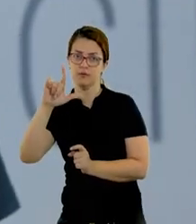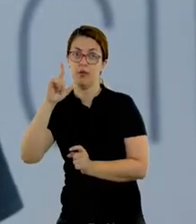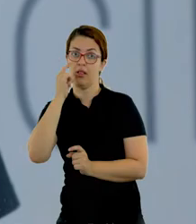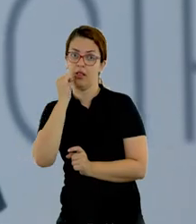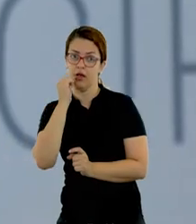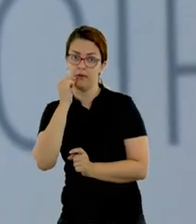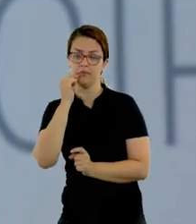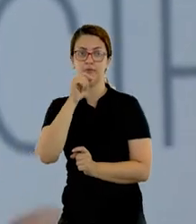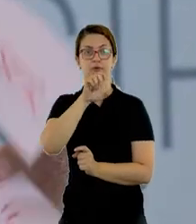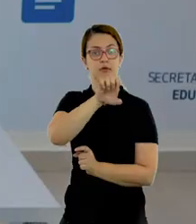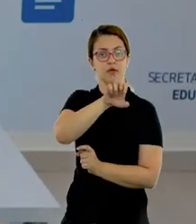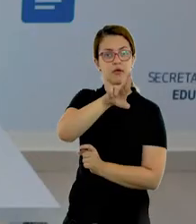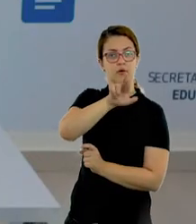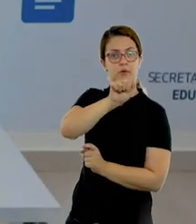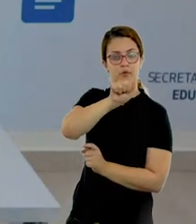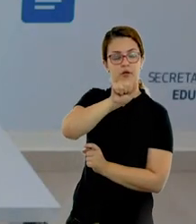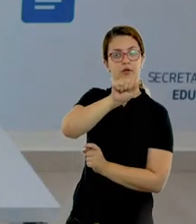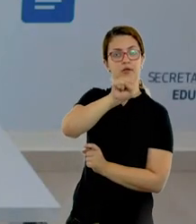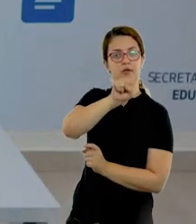eraser, borracha,